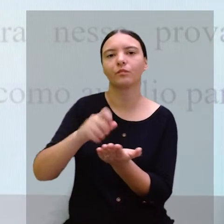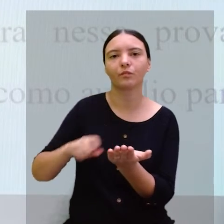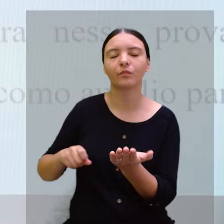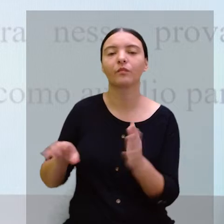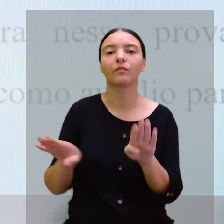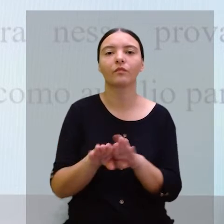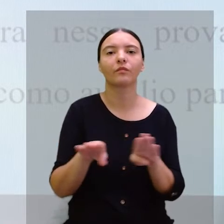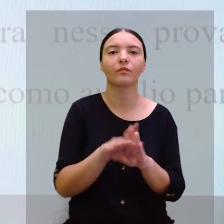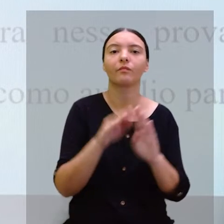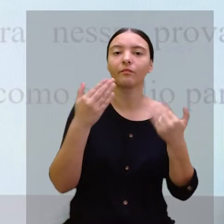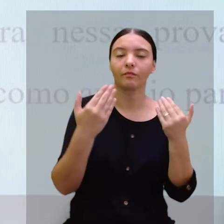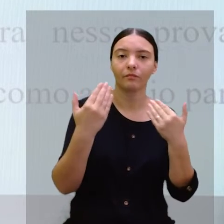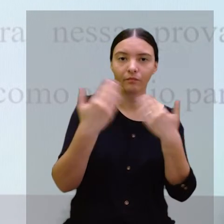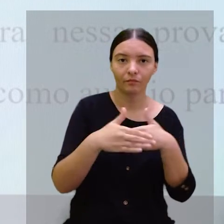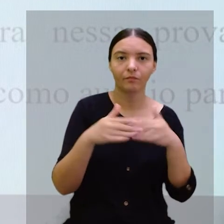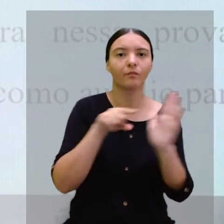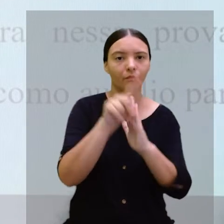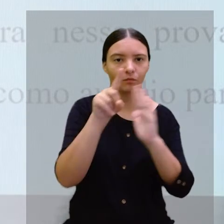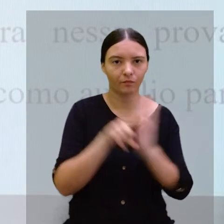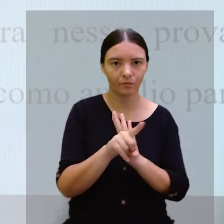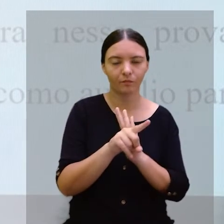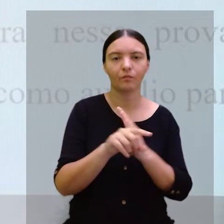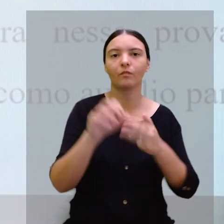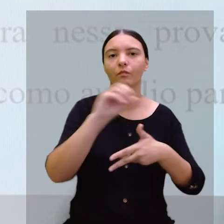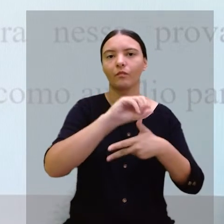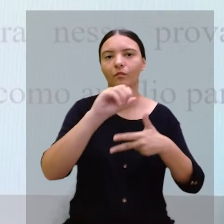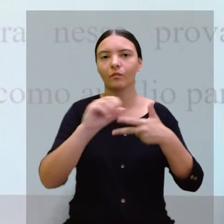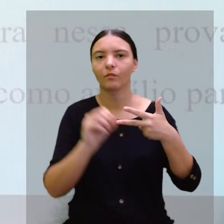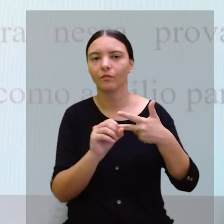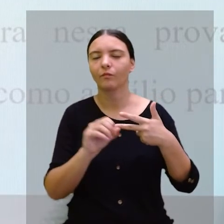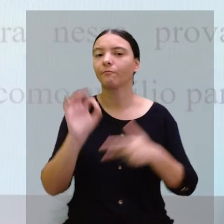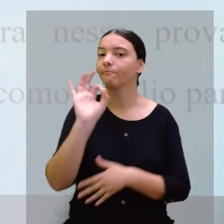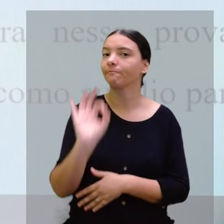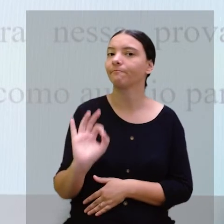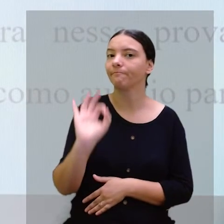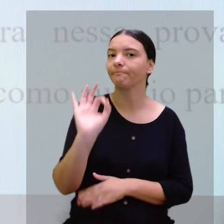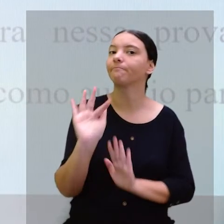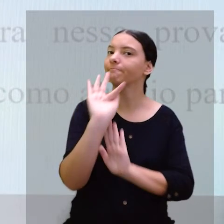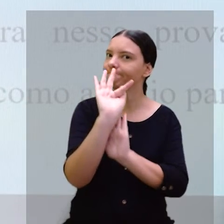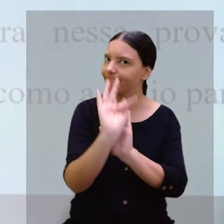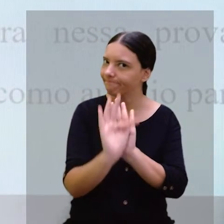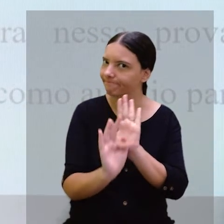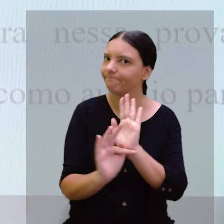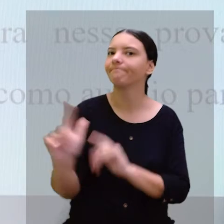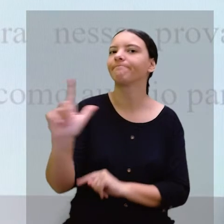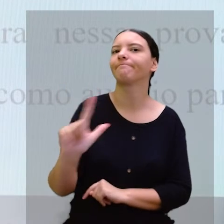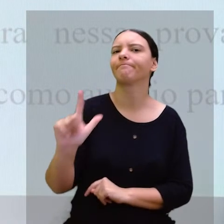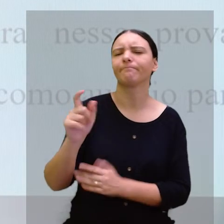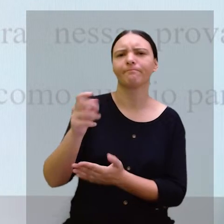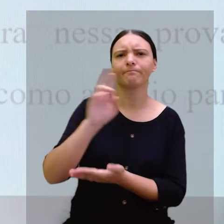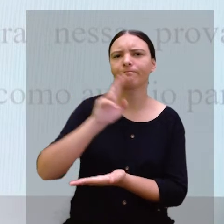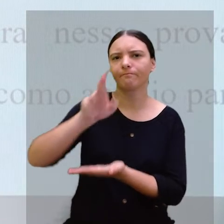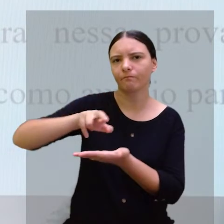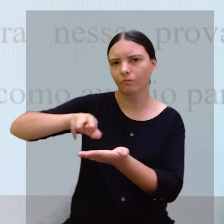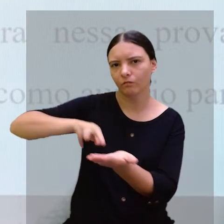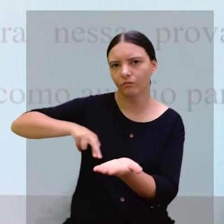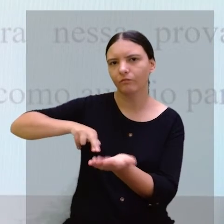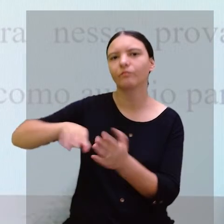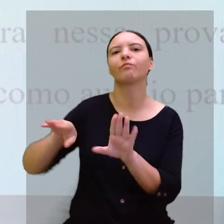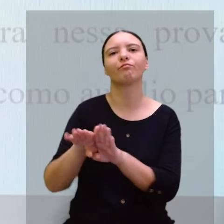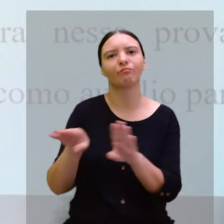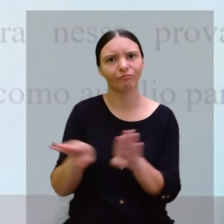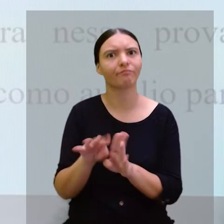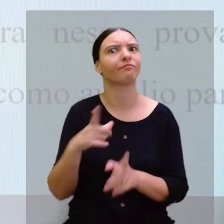prova, no caso do Enem, tem uma porcentagem grande de textos literários. Na redação também tem uma porcentagem, de fato,